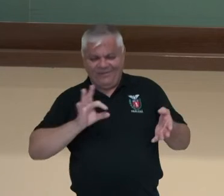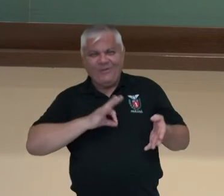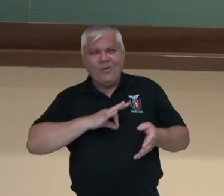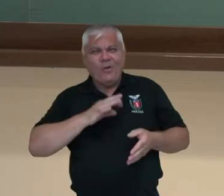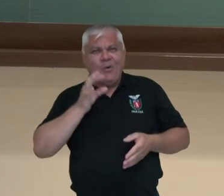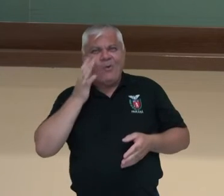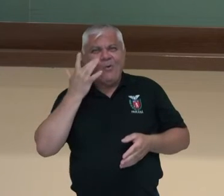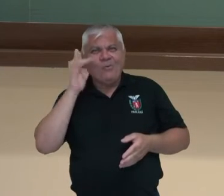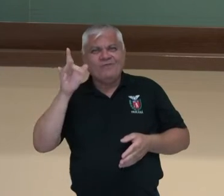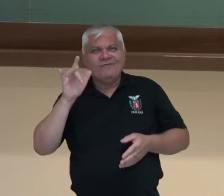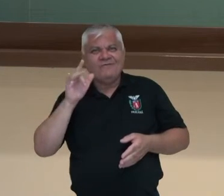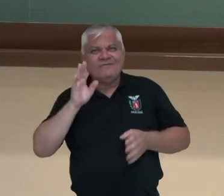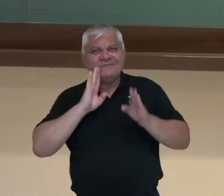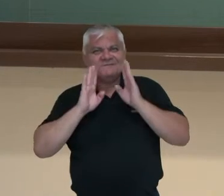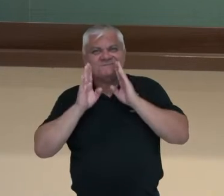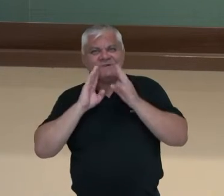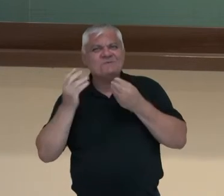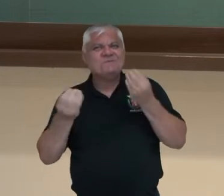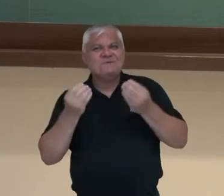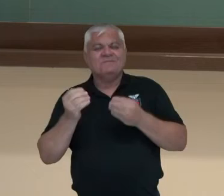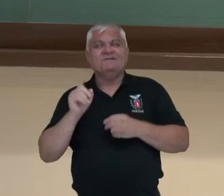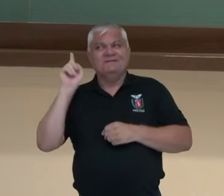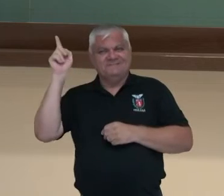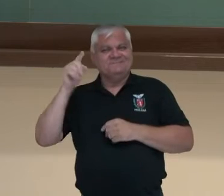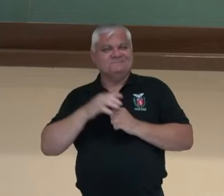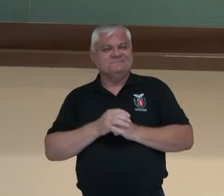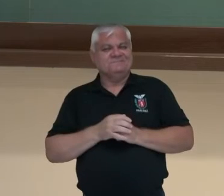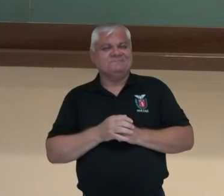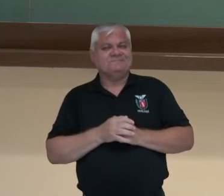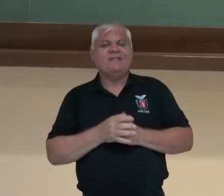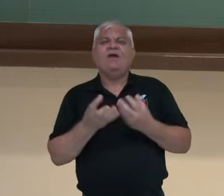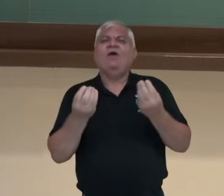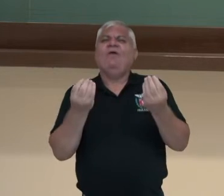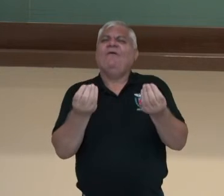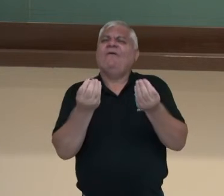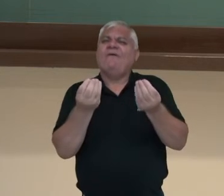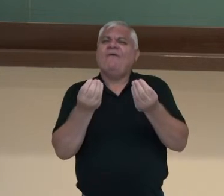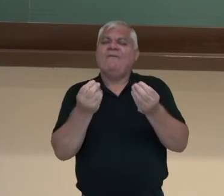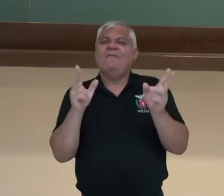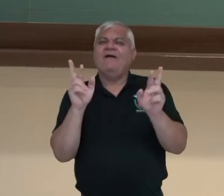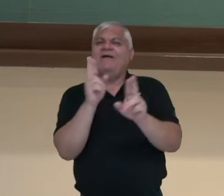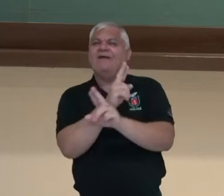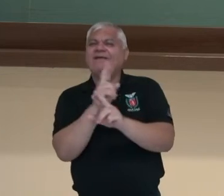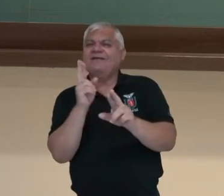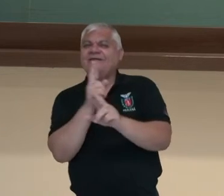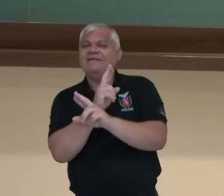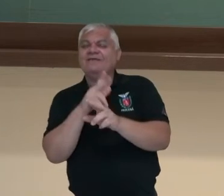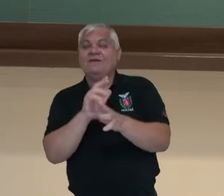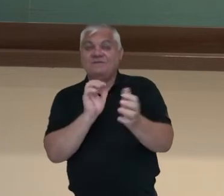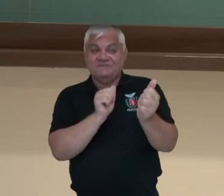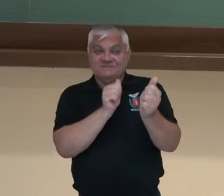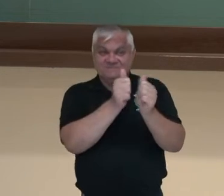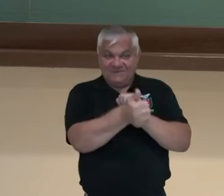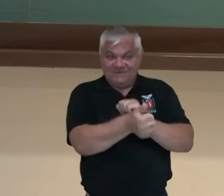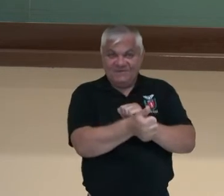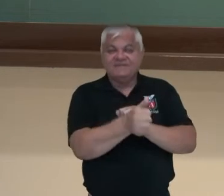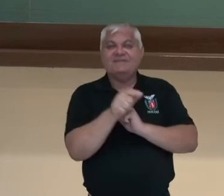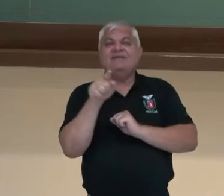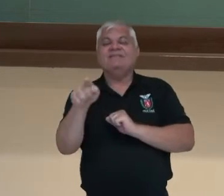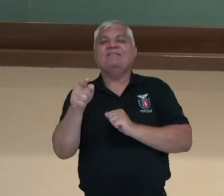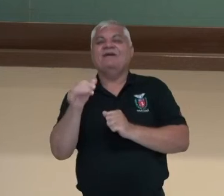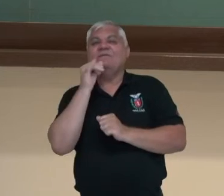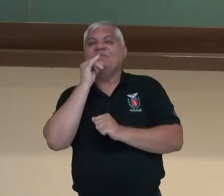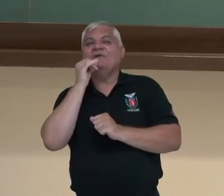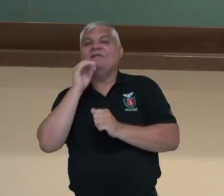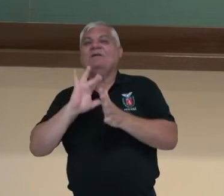Reflita sobre a charge acima e responda. Como podemos fazer a relação do esporte e o consumo